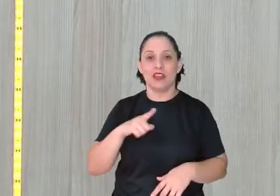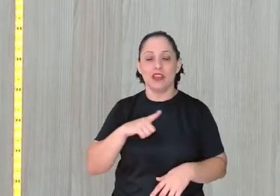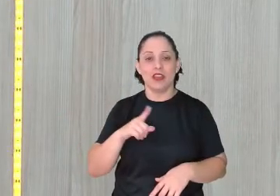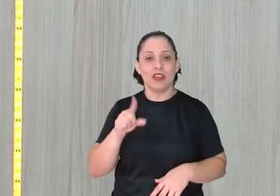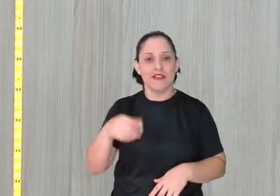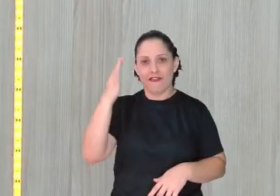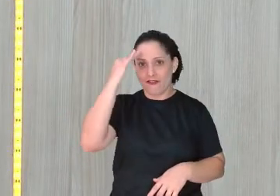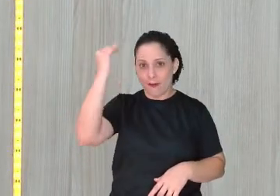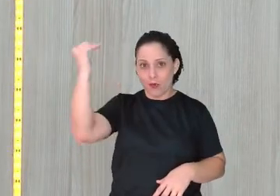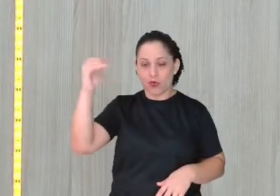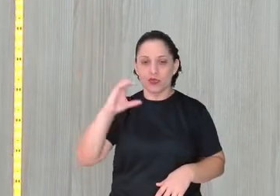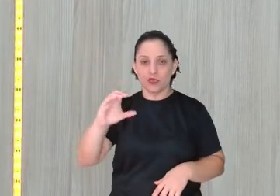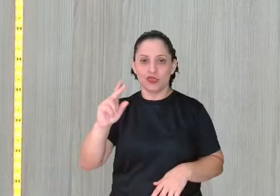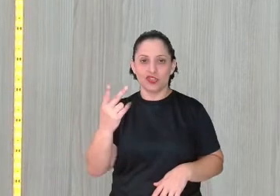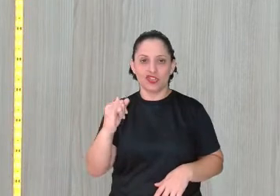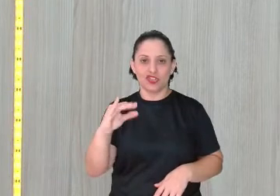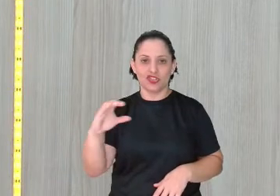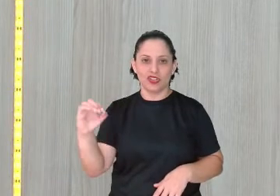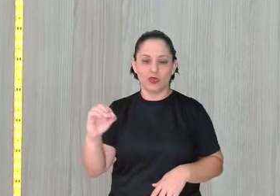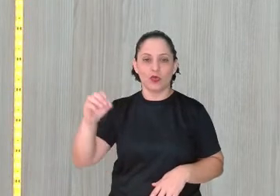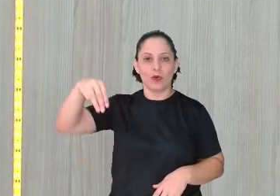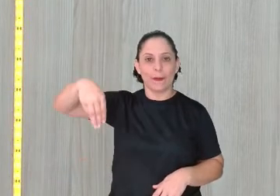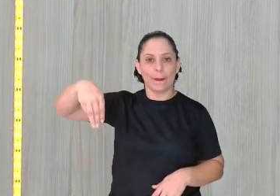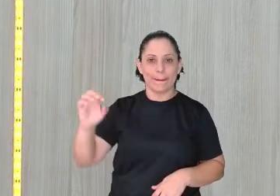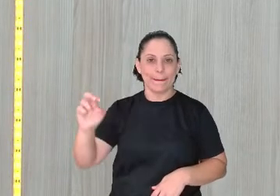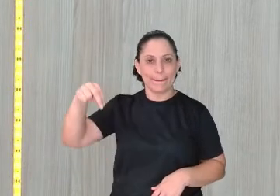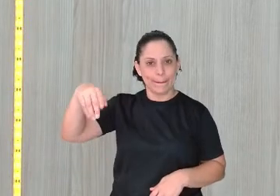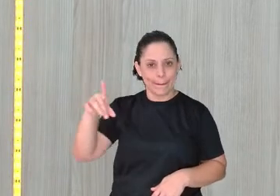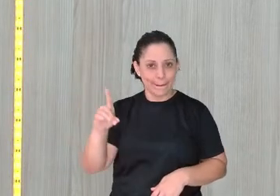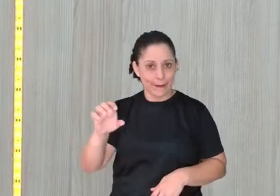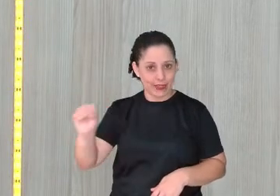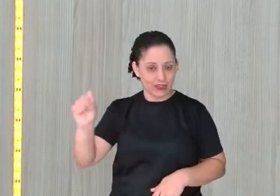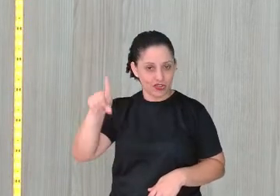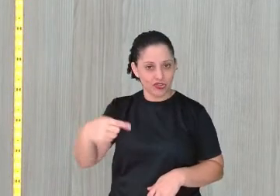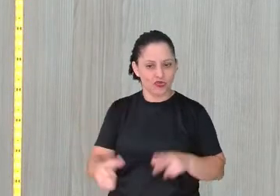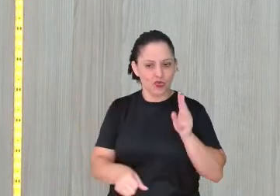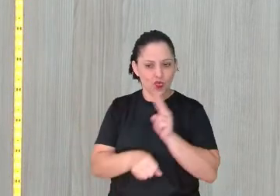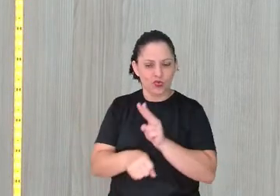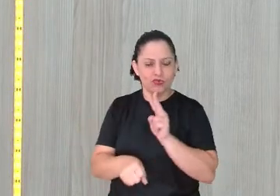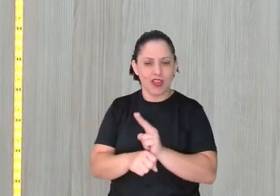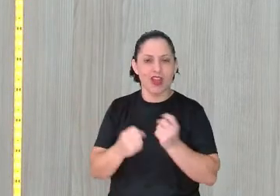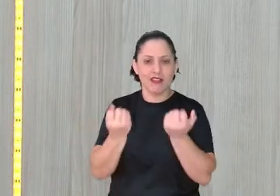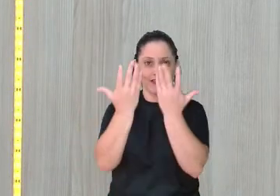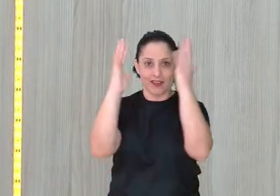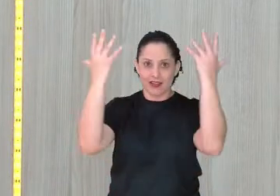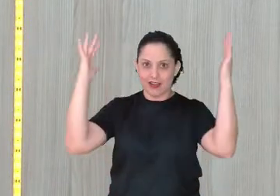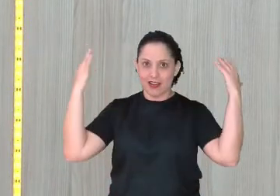gente não pode esquecer dele, que foi um grande defensor aí da floresta amazônica,